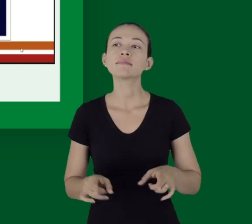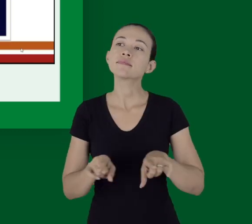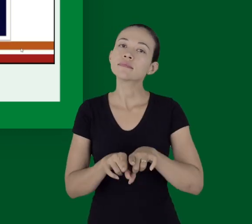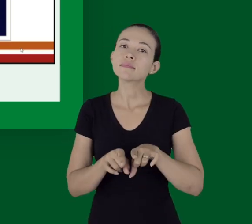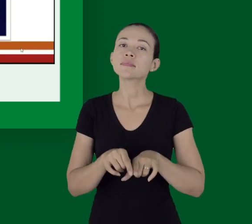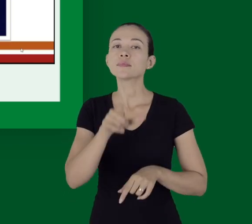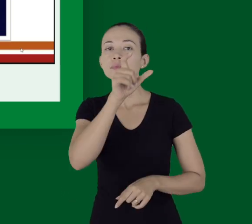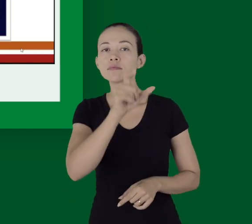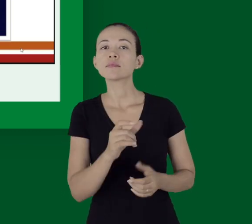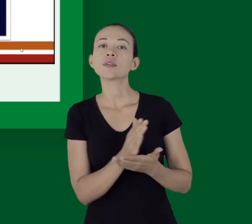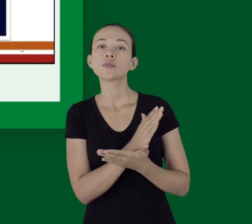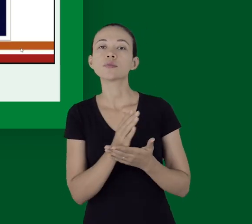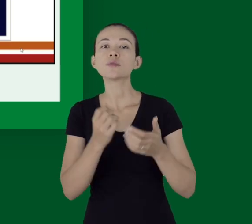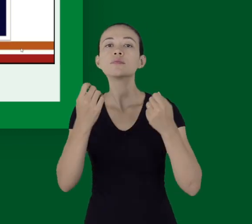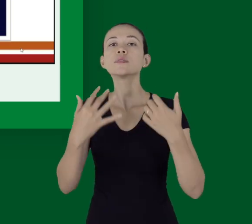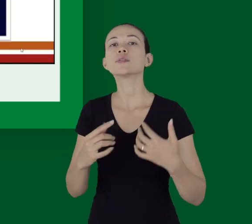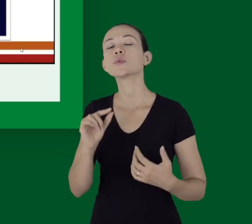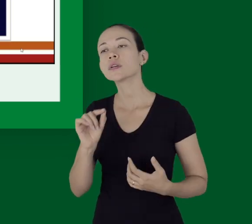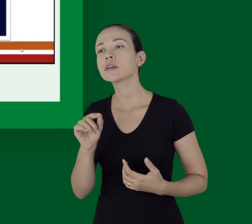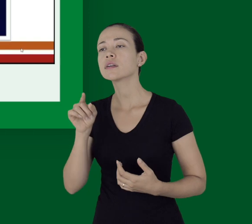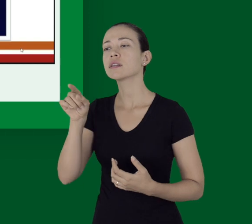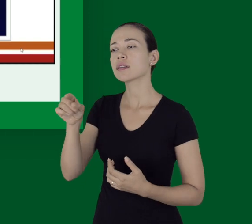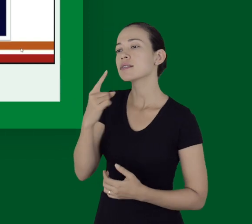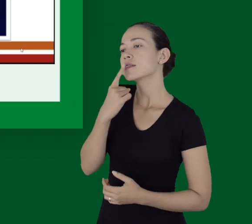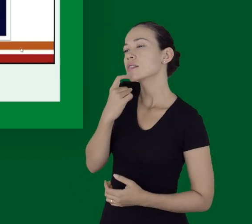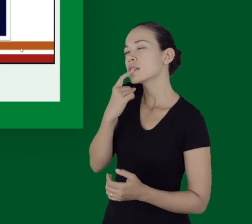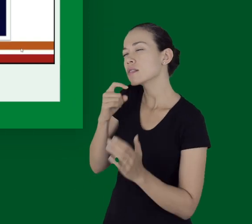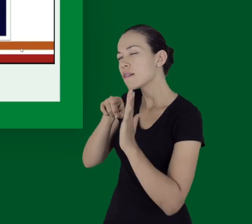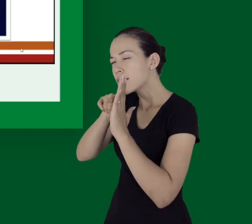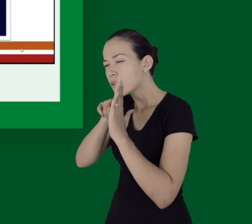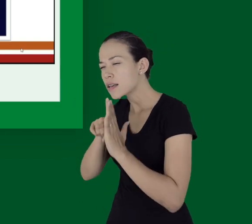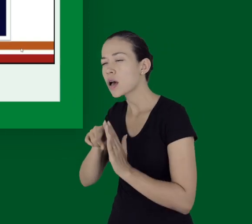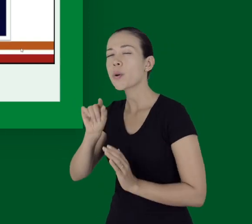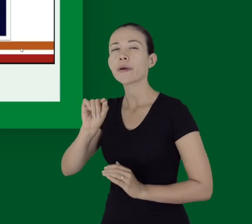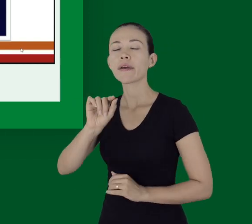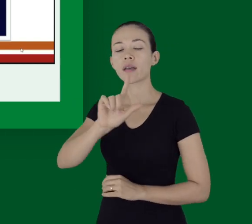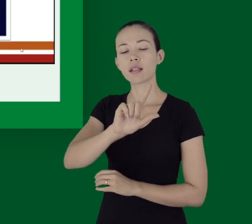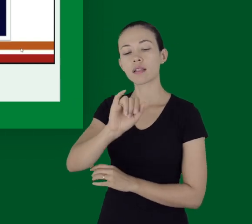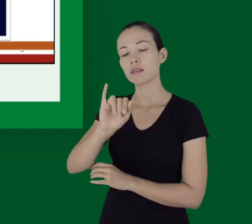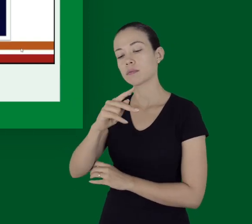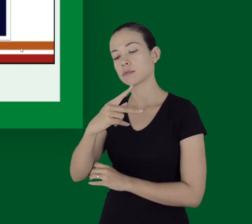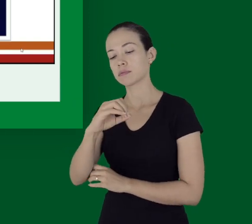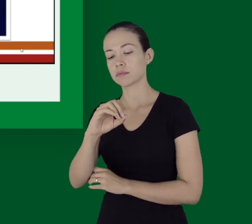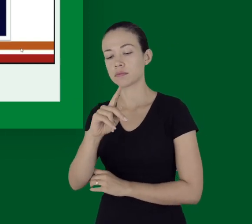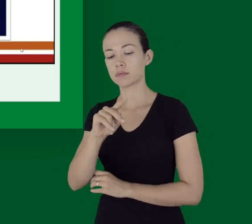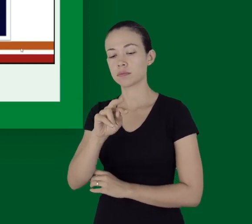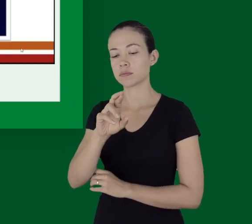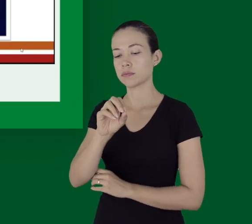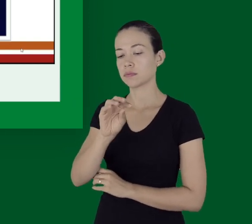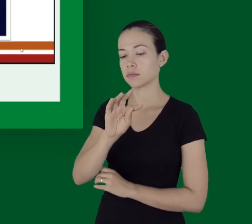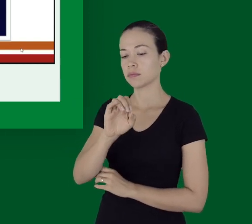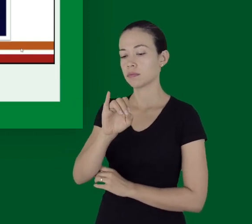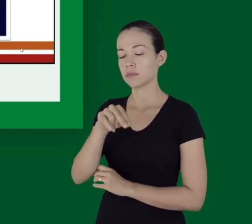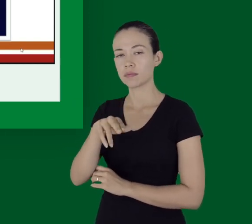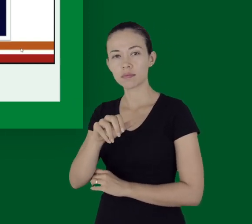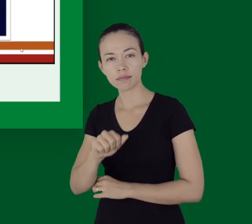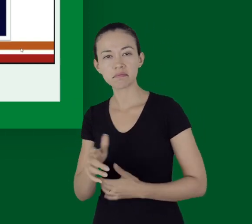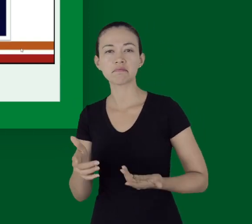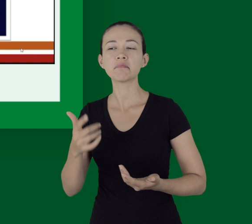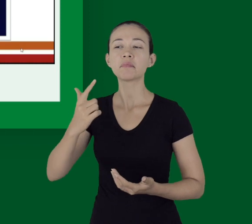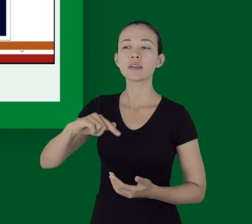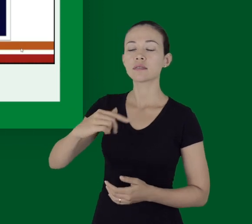Esses outros que algumas pessoas falam, dosar algumas coisas no sangue, tipo lipoproteína,